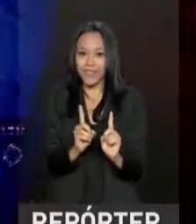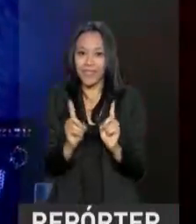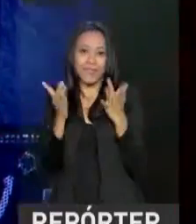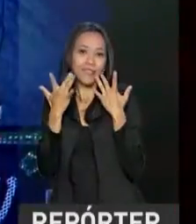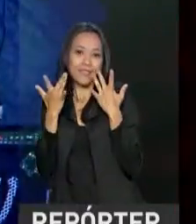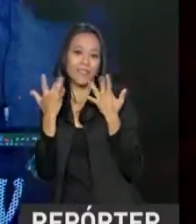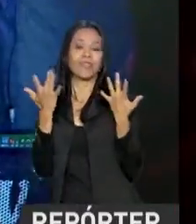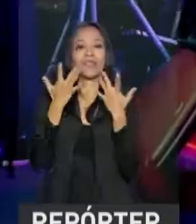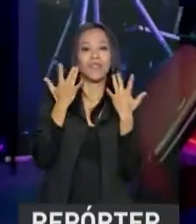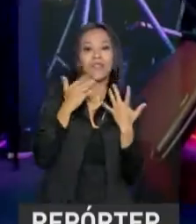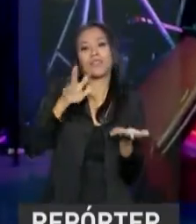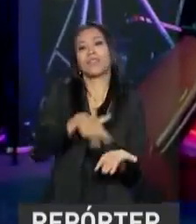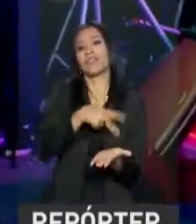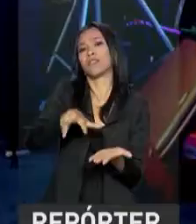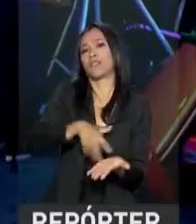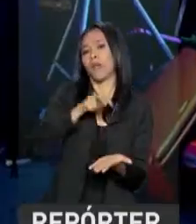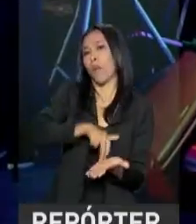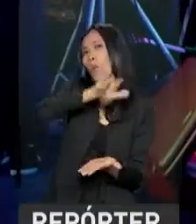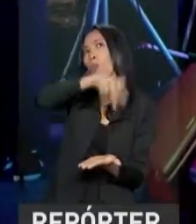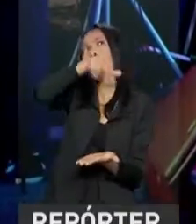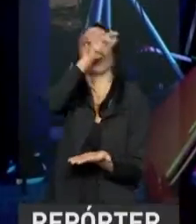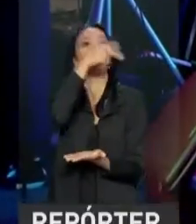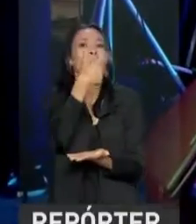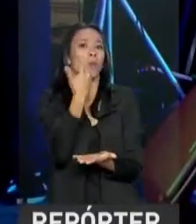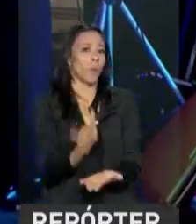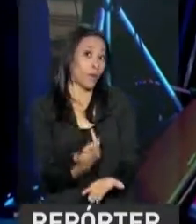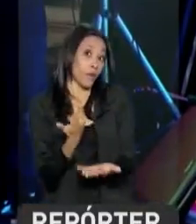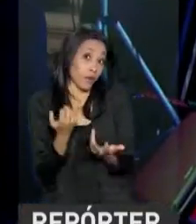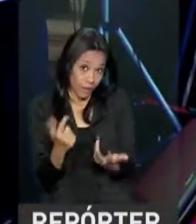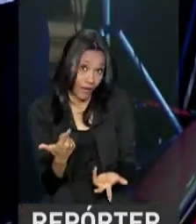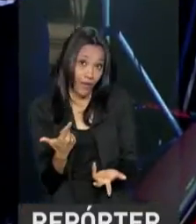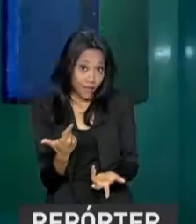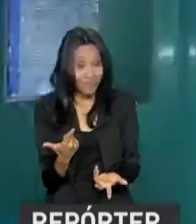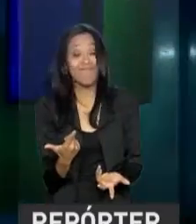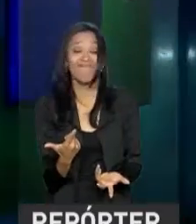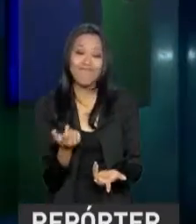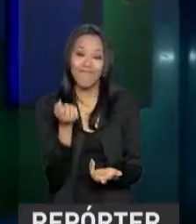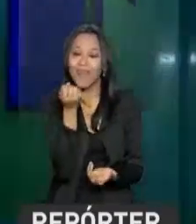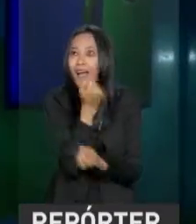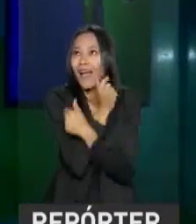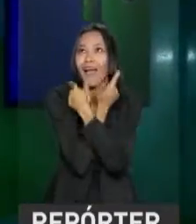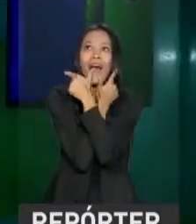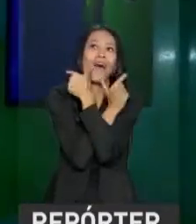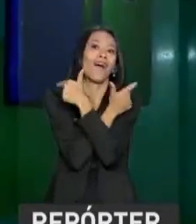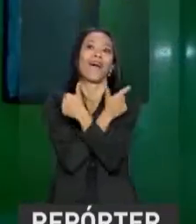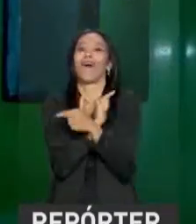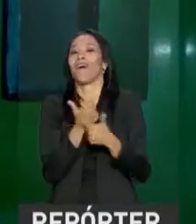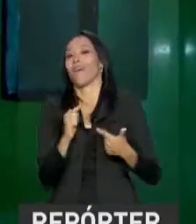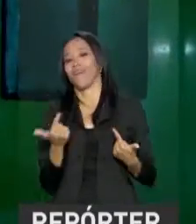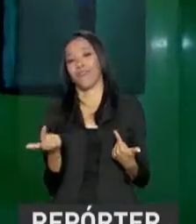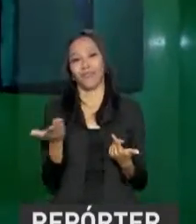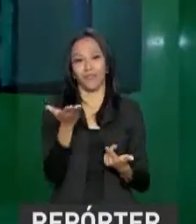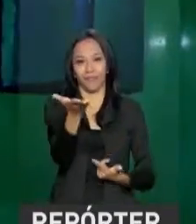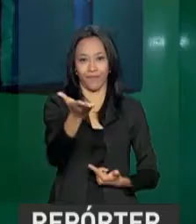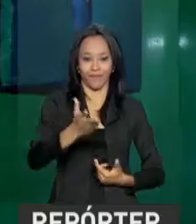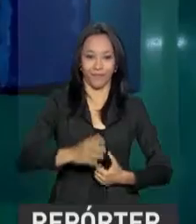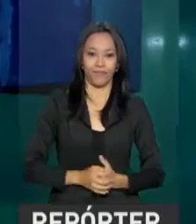de dança, teatro, acrobacias aéreas e, é claro, muita palhaçada.